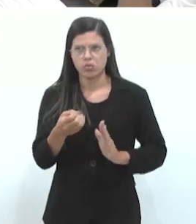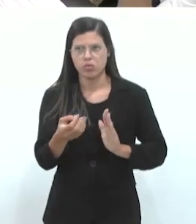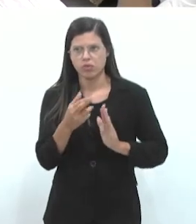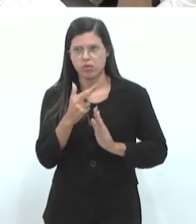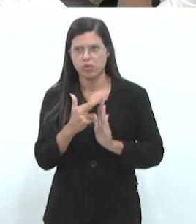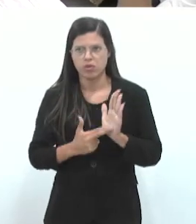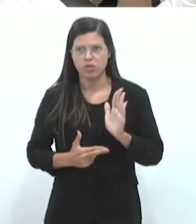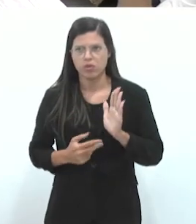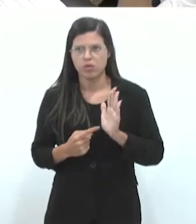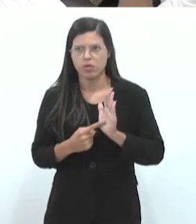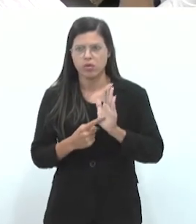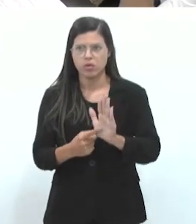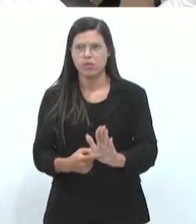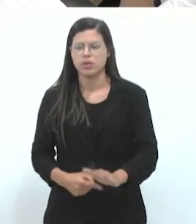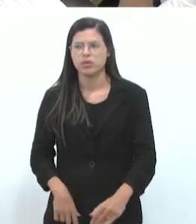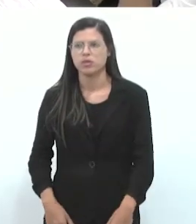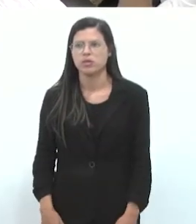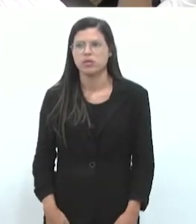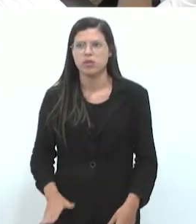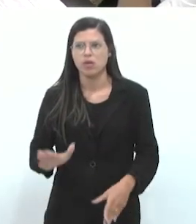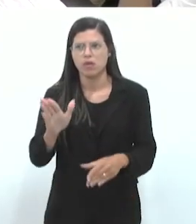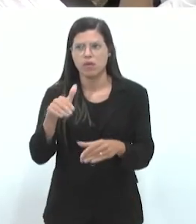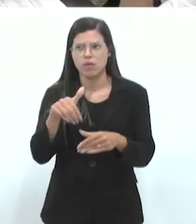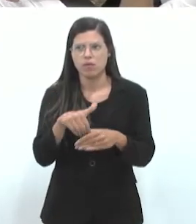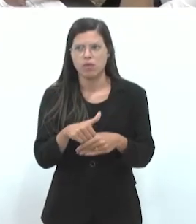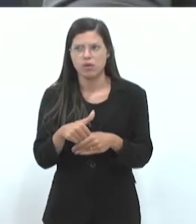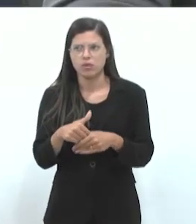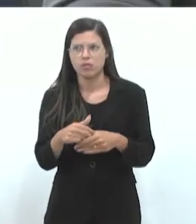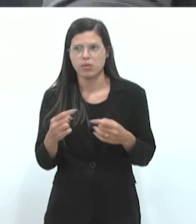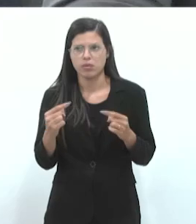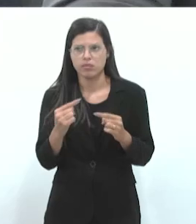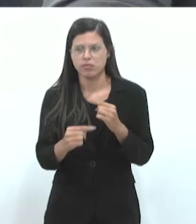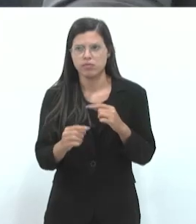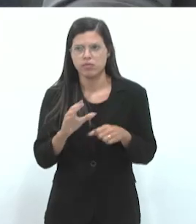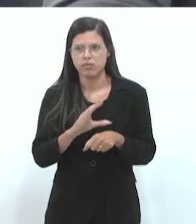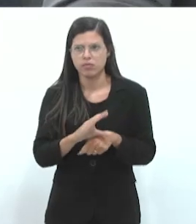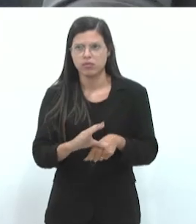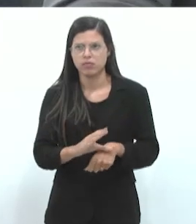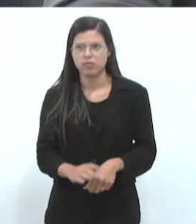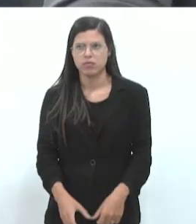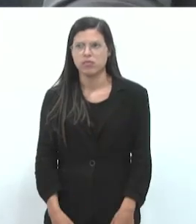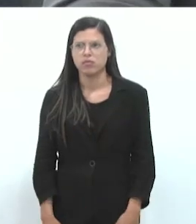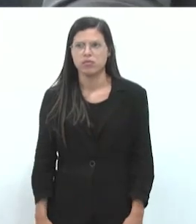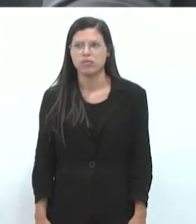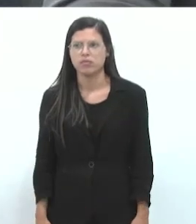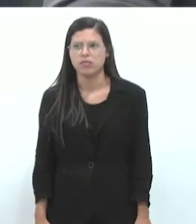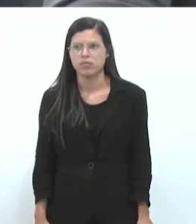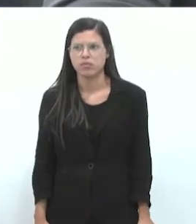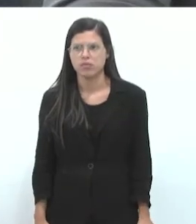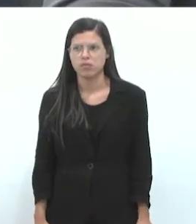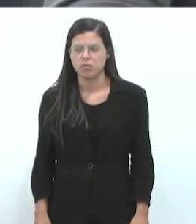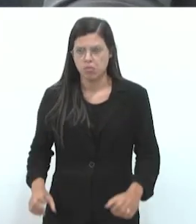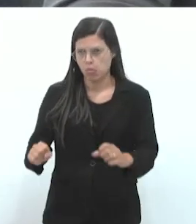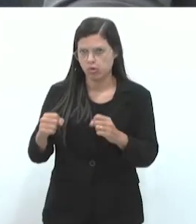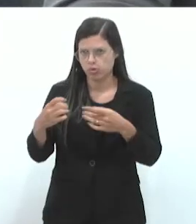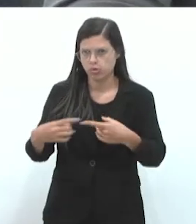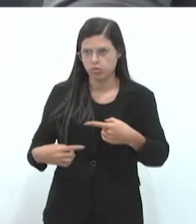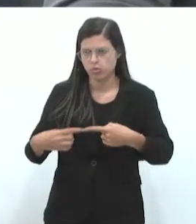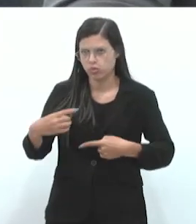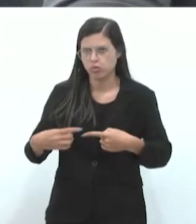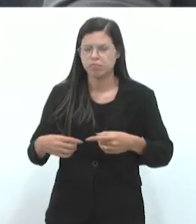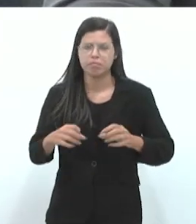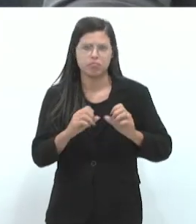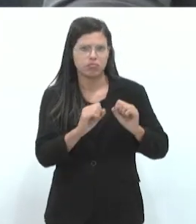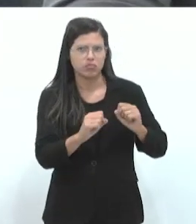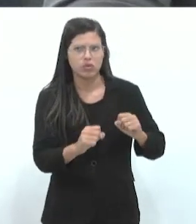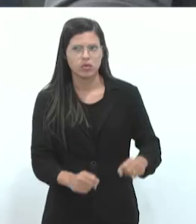apresentar Olha, essa o de voto pela economia processual é inconstitucionalidade. Senhor presidente, Celeridade, deputado Minho. pode discutir? Lógico, deputado... Senhor presidente,